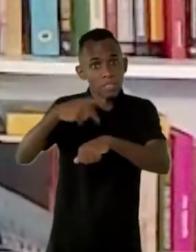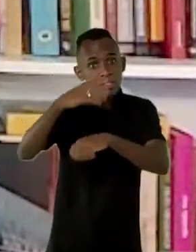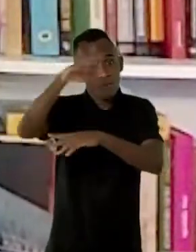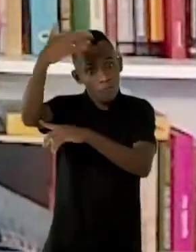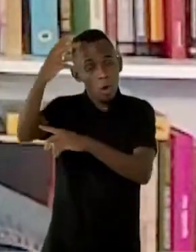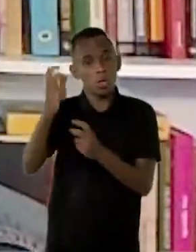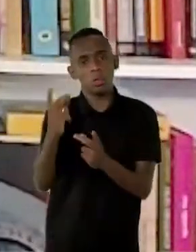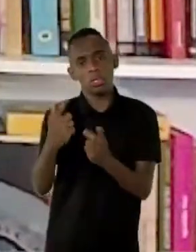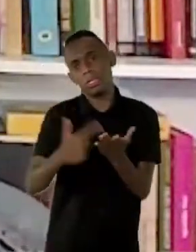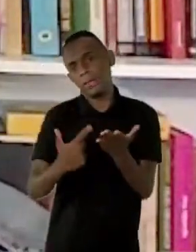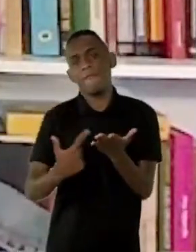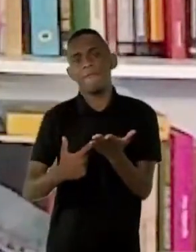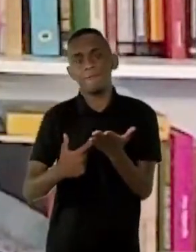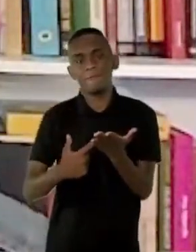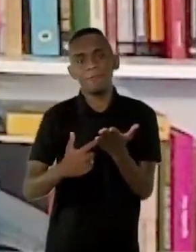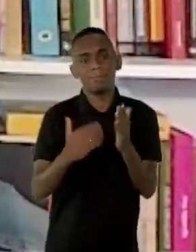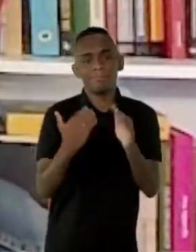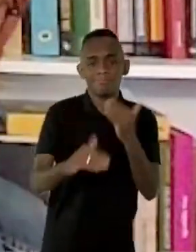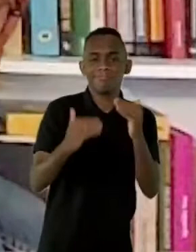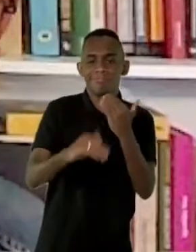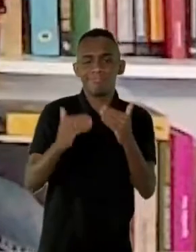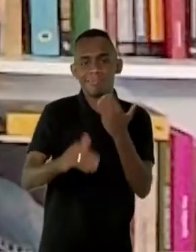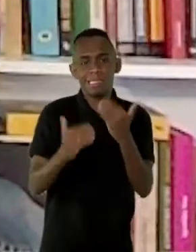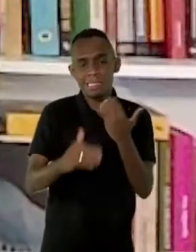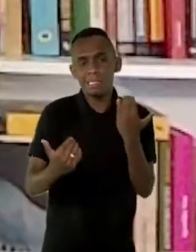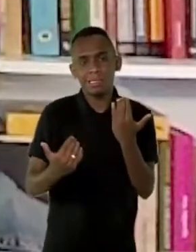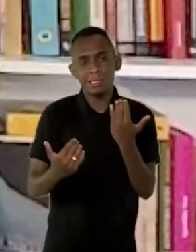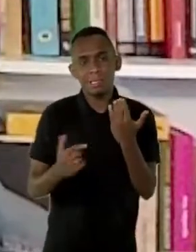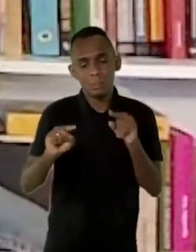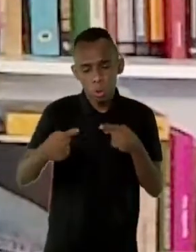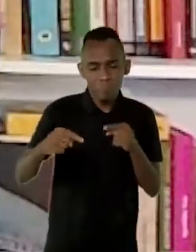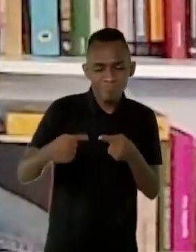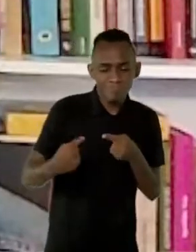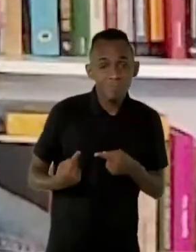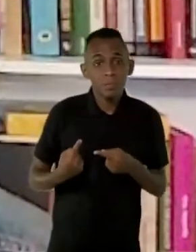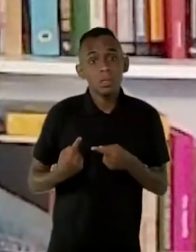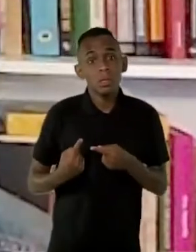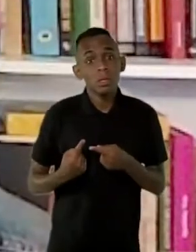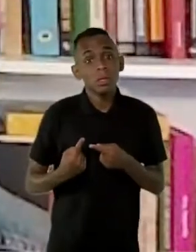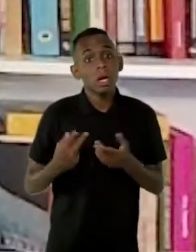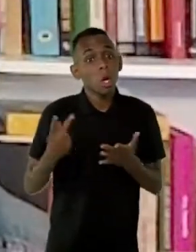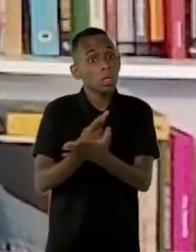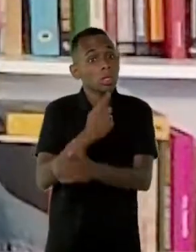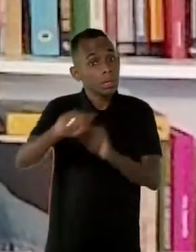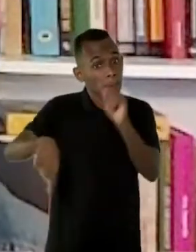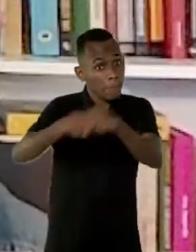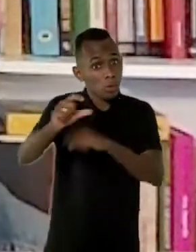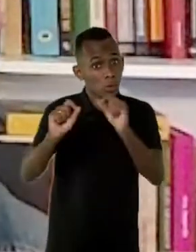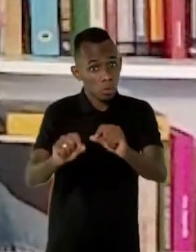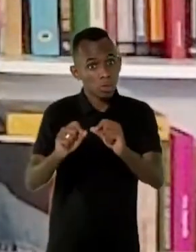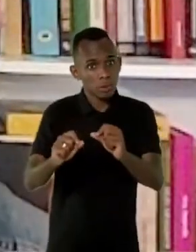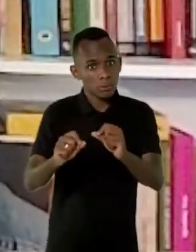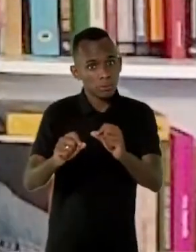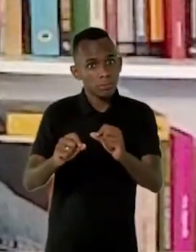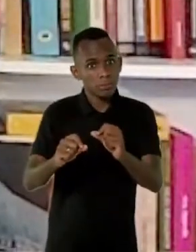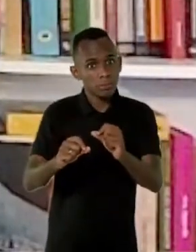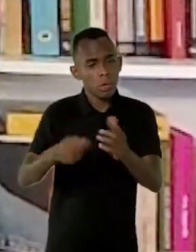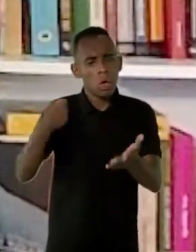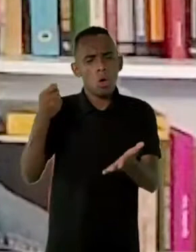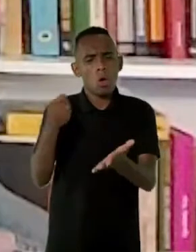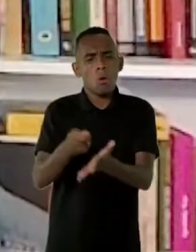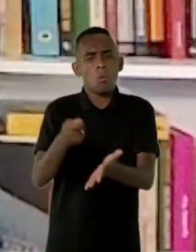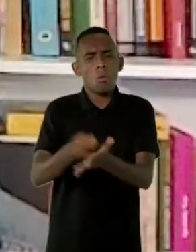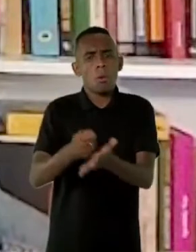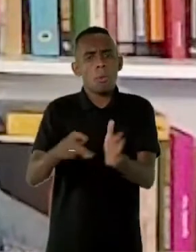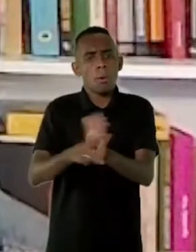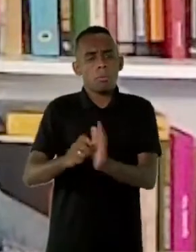essa turma. Aí, em 64, para piorar a situação toda, o que acontece? A ditadura militar. A Carolina